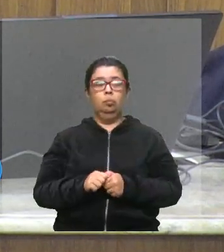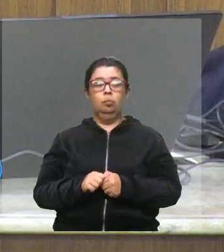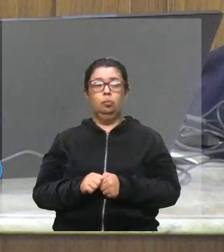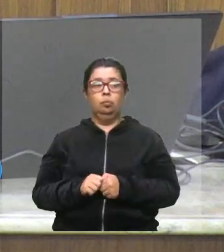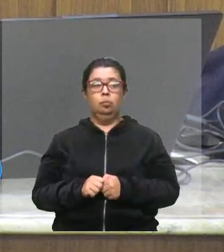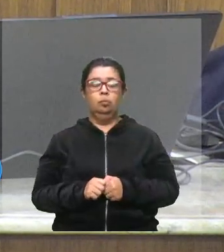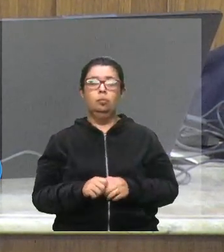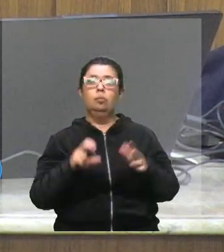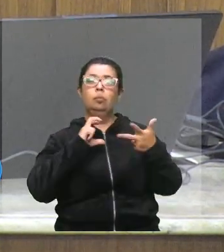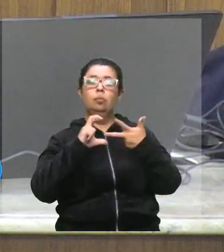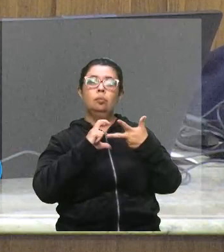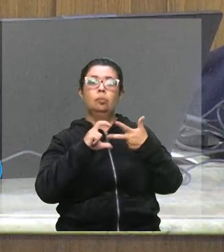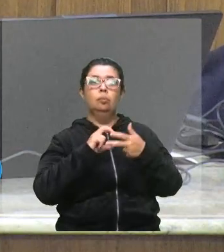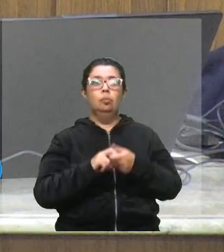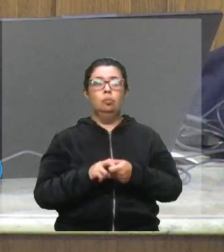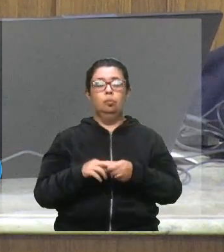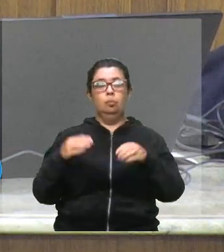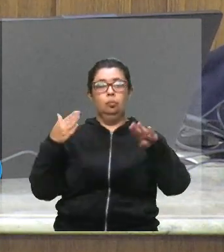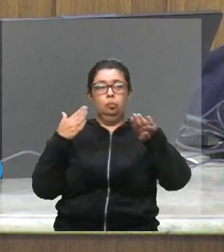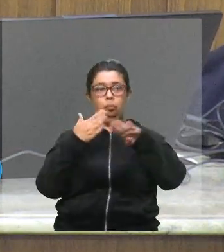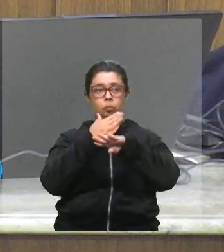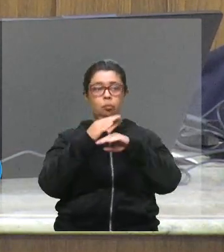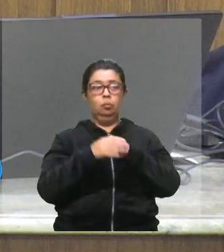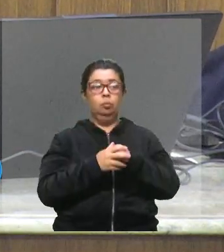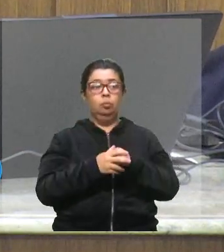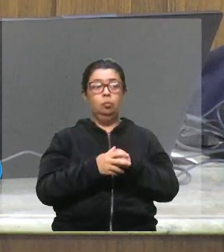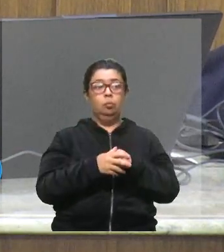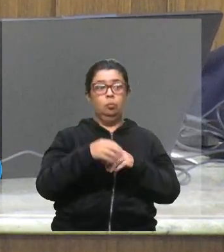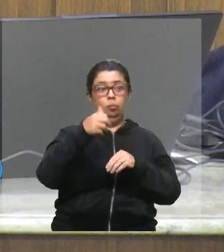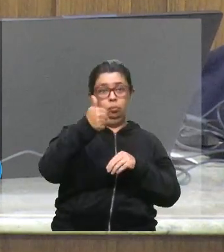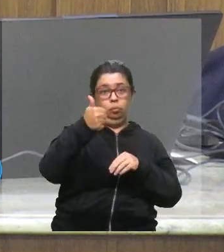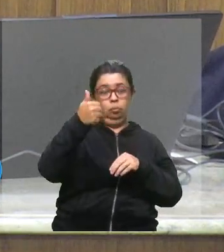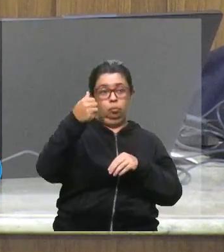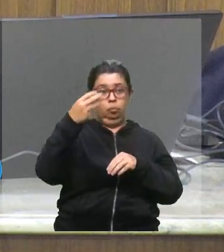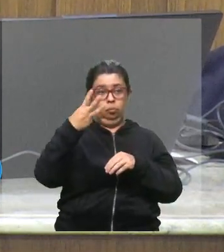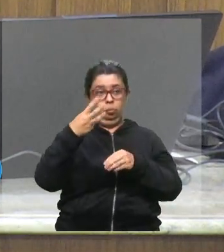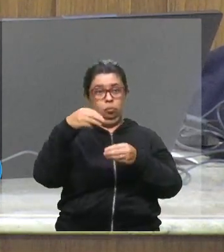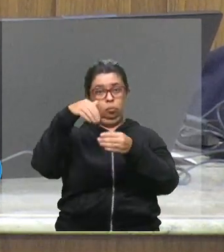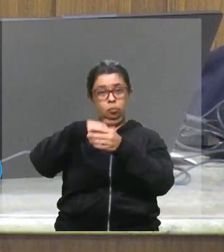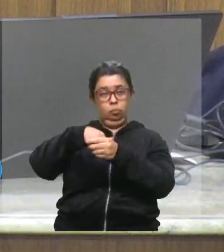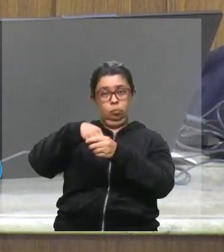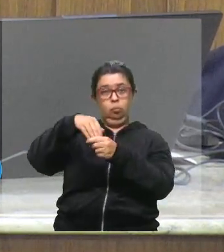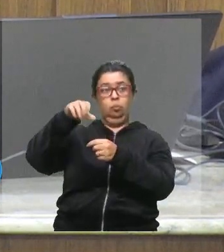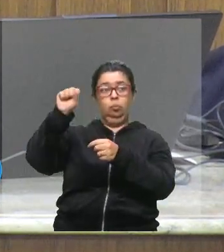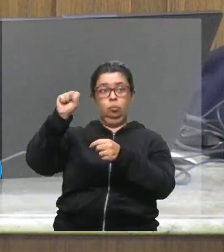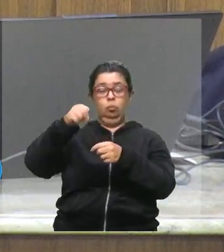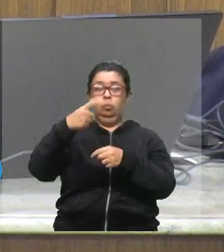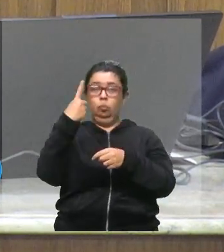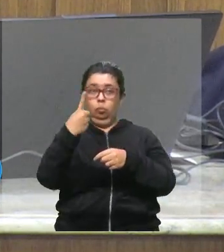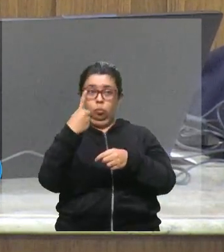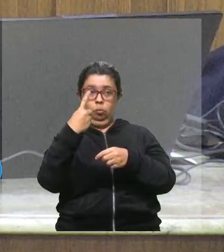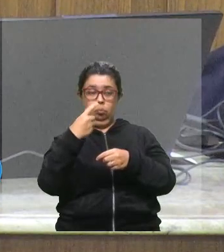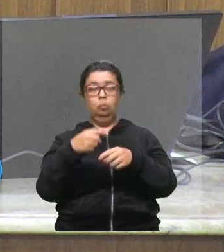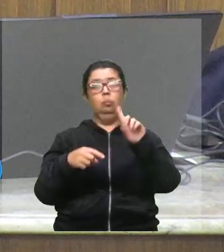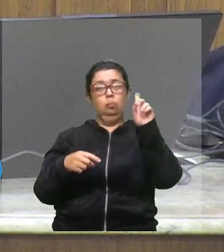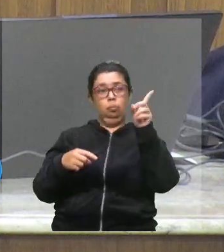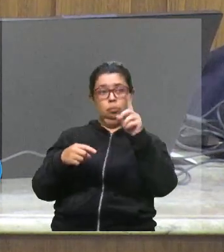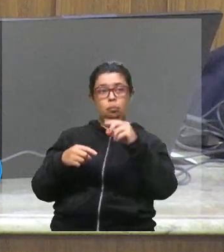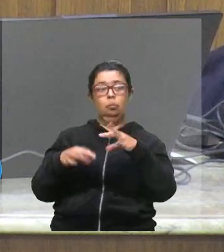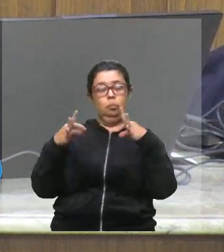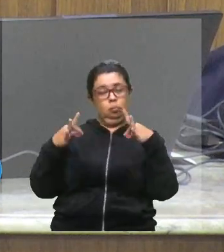32/2024 do Poder Executivo foi aprovado por 13 votos favoráveis e um contrário.